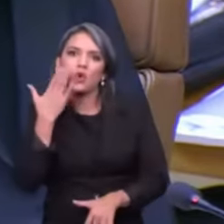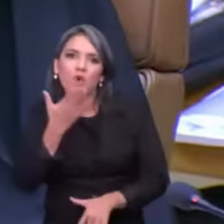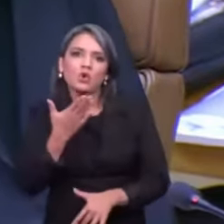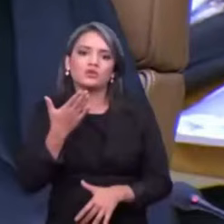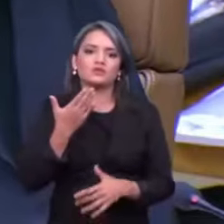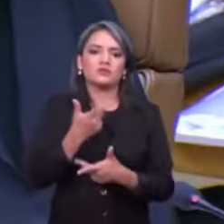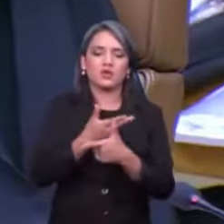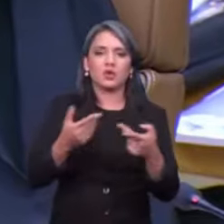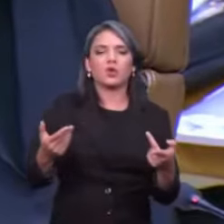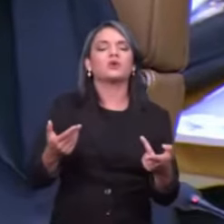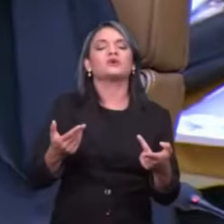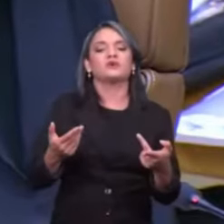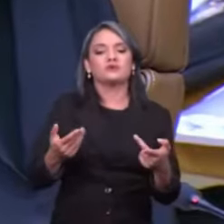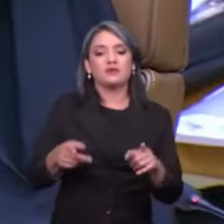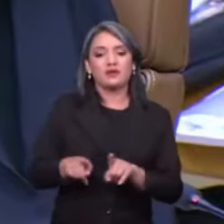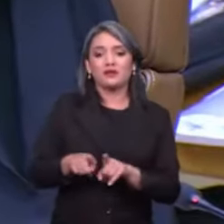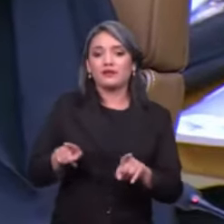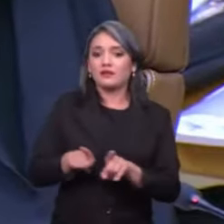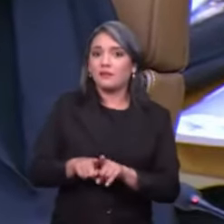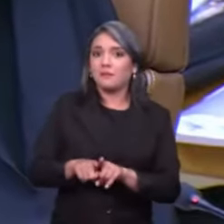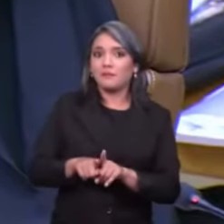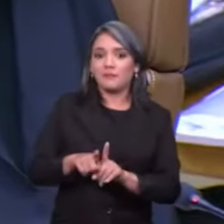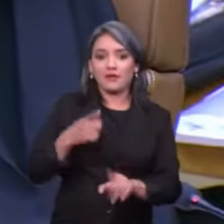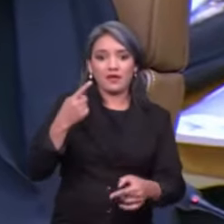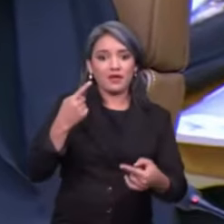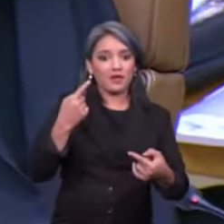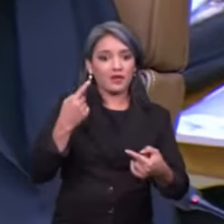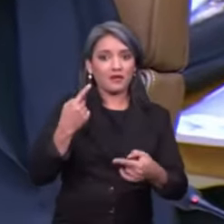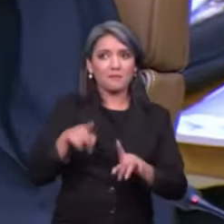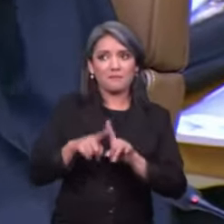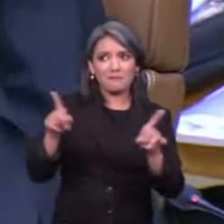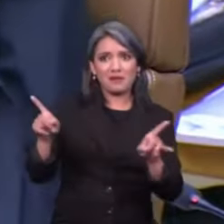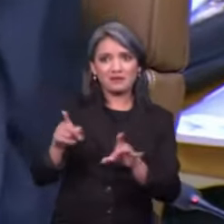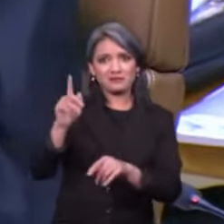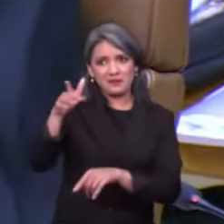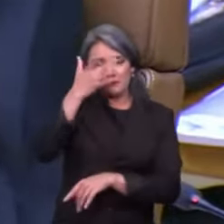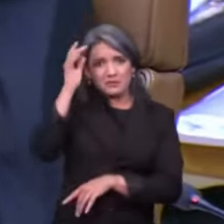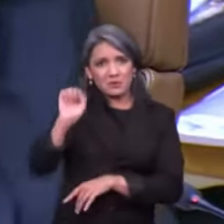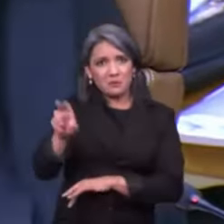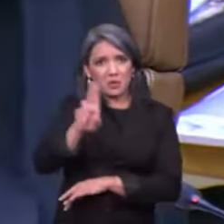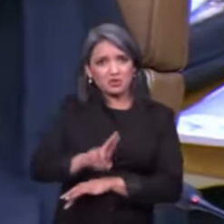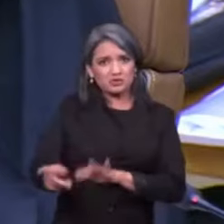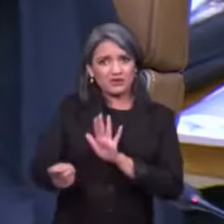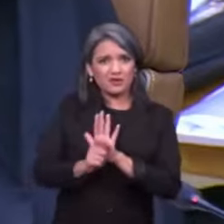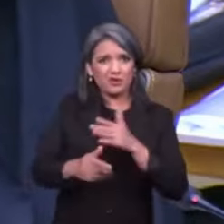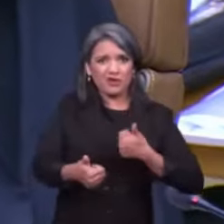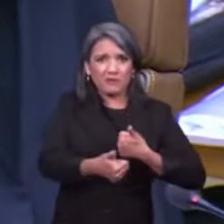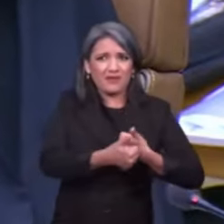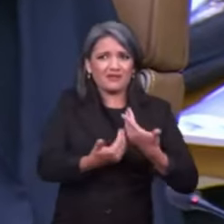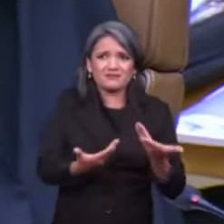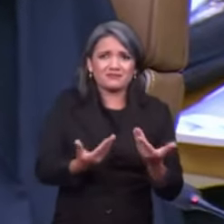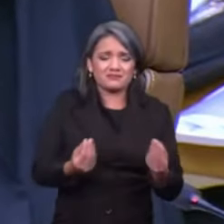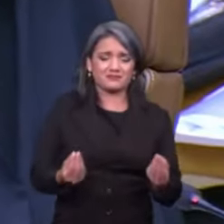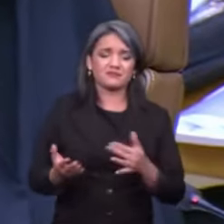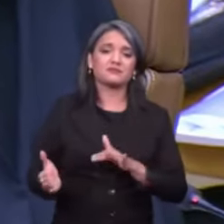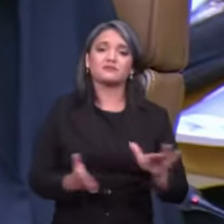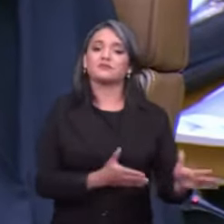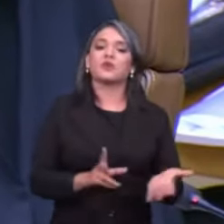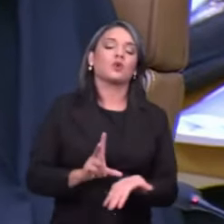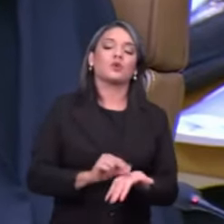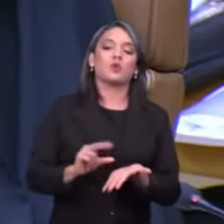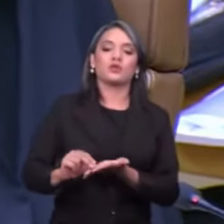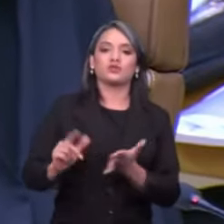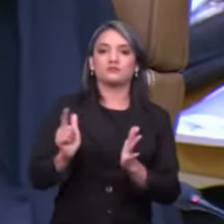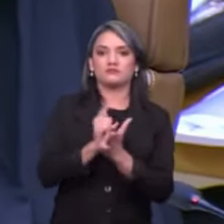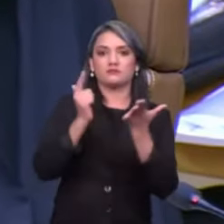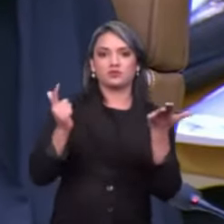às pessoas injetarem-se ali. Volto eu. Em artigo publicado no aclamado The Washington Post, em julho do